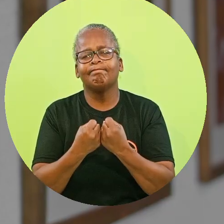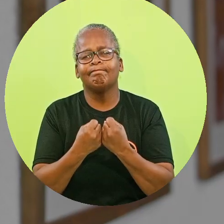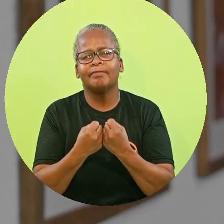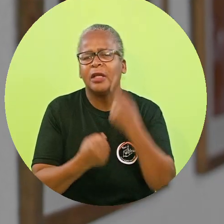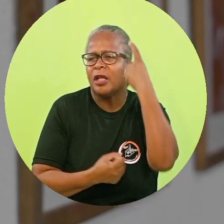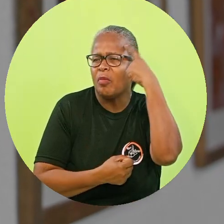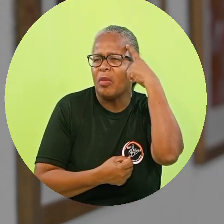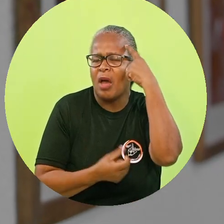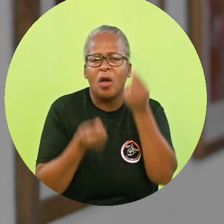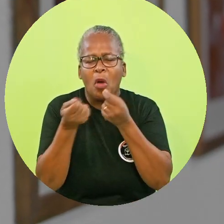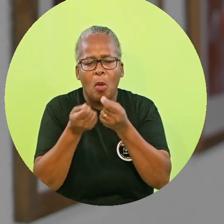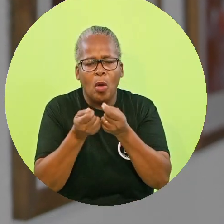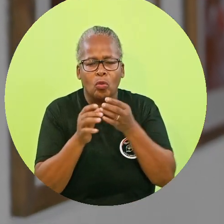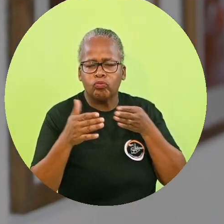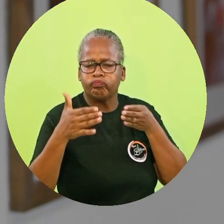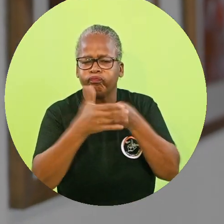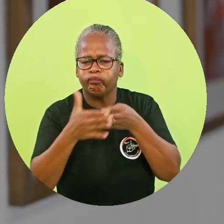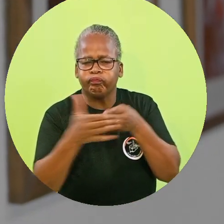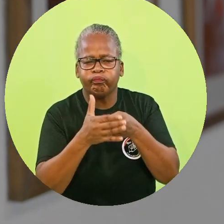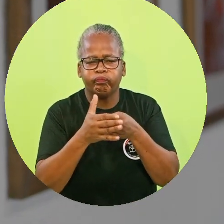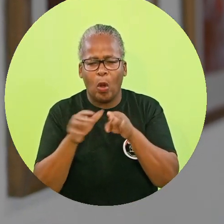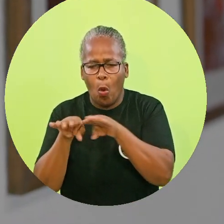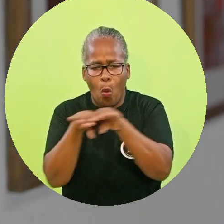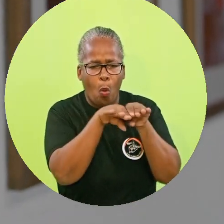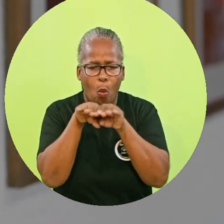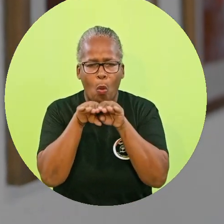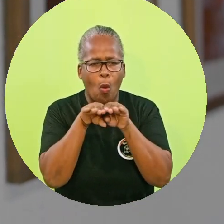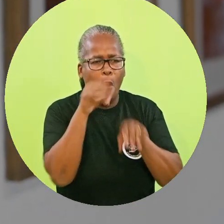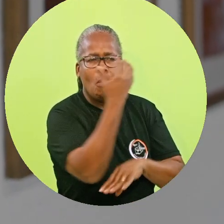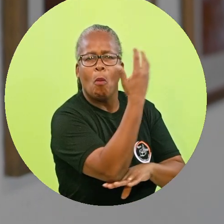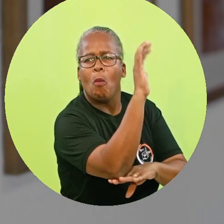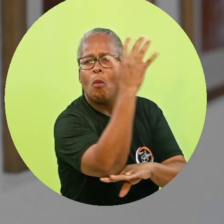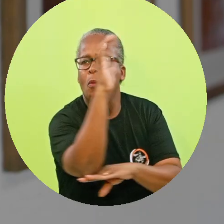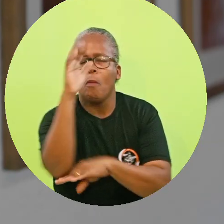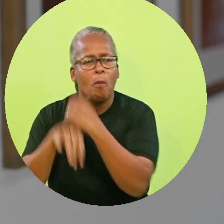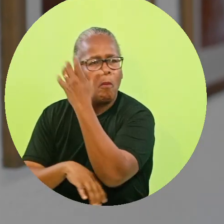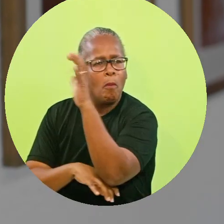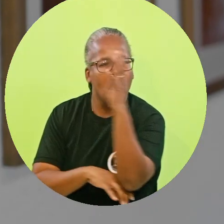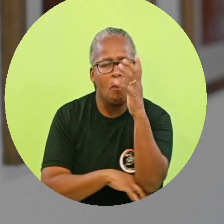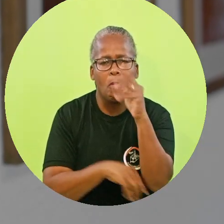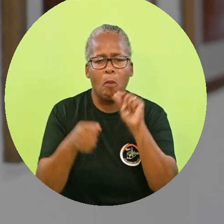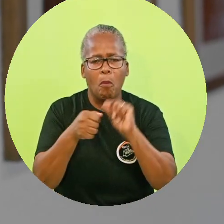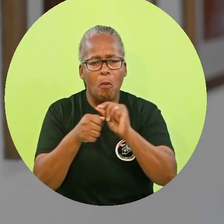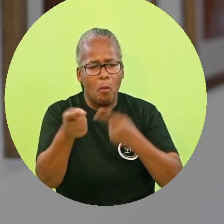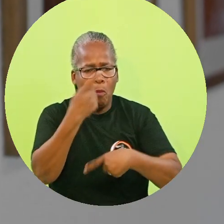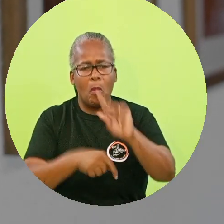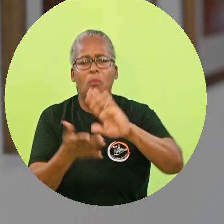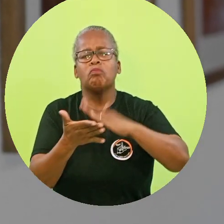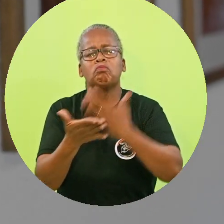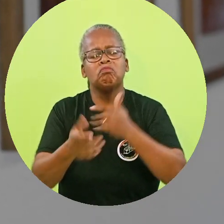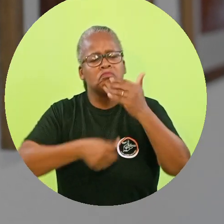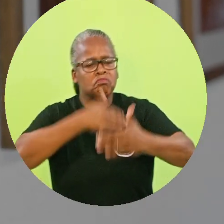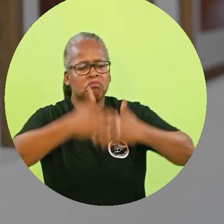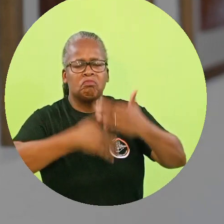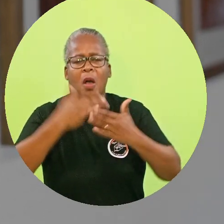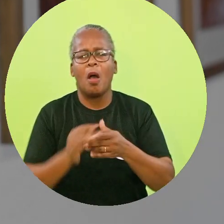Em performatividade da linha, explora o ato de intervir na paisagem como um ritual de tradução, onde o fio colorido opera